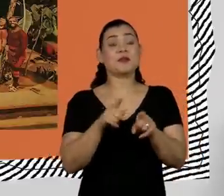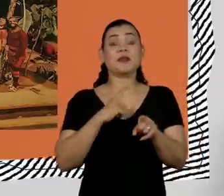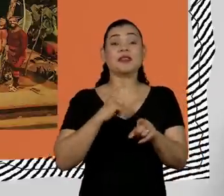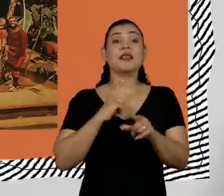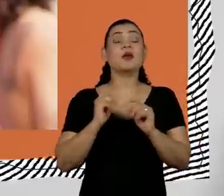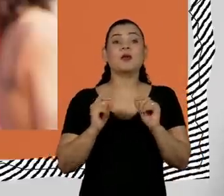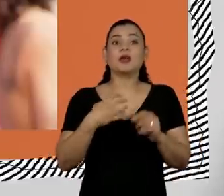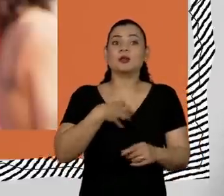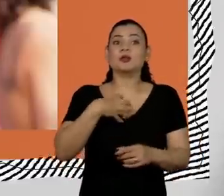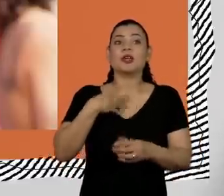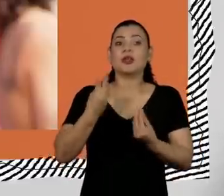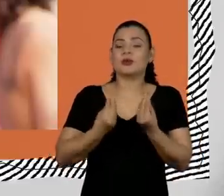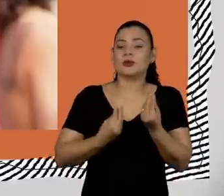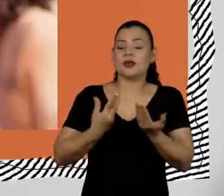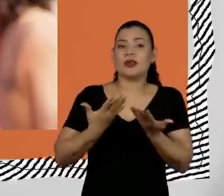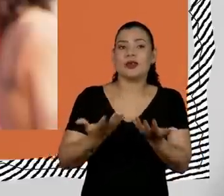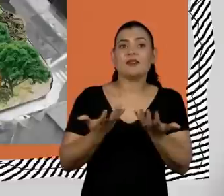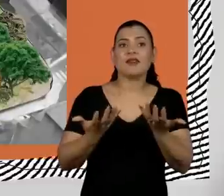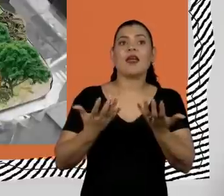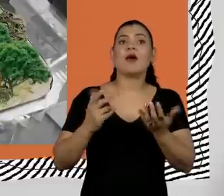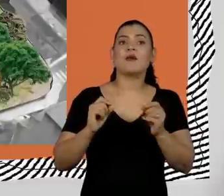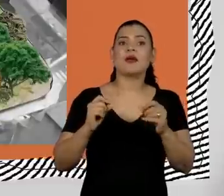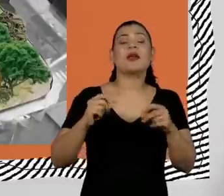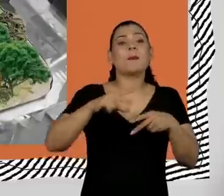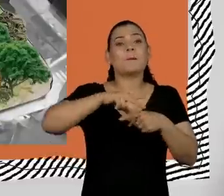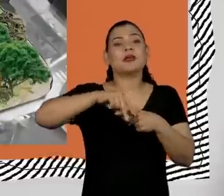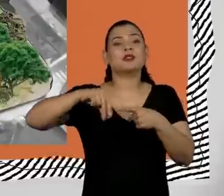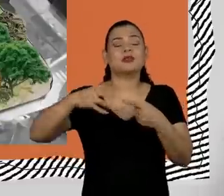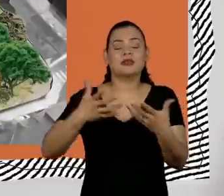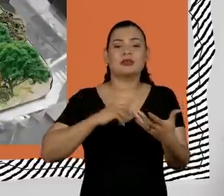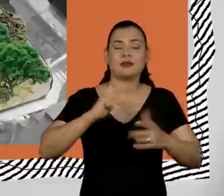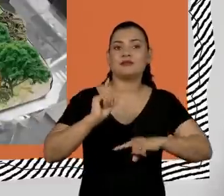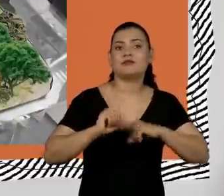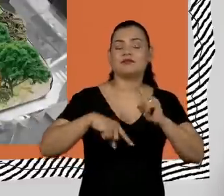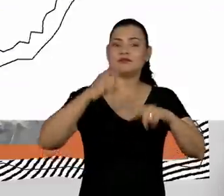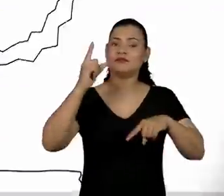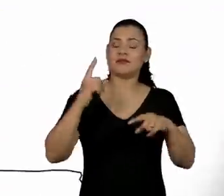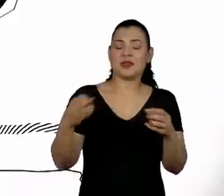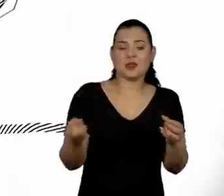de construir esse Parque do bexiga que eu acho que temos que falar